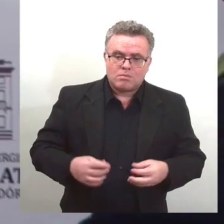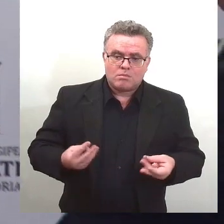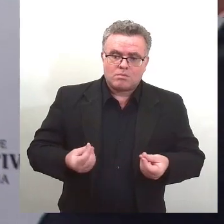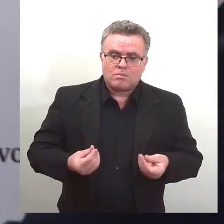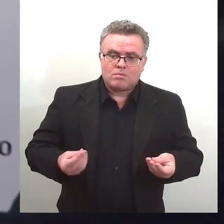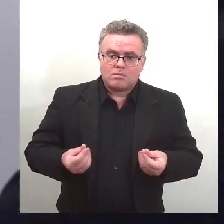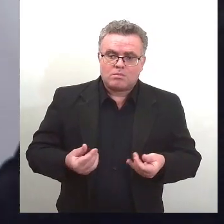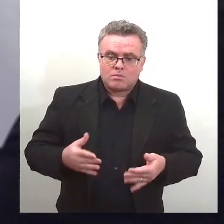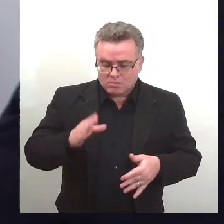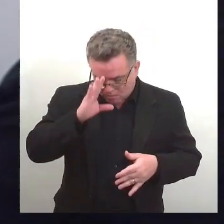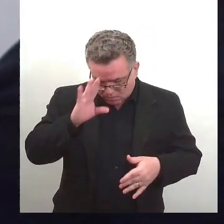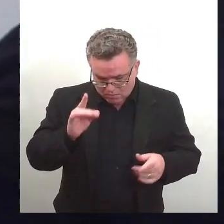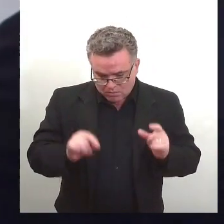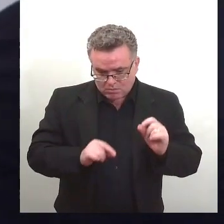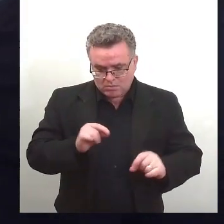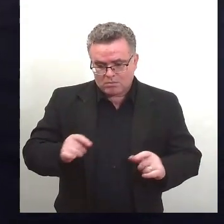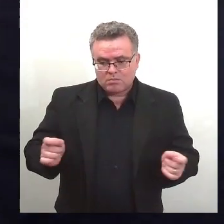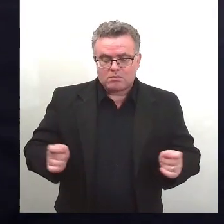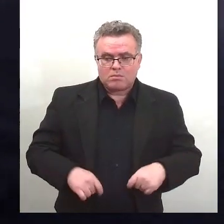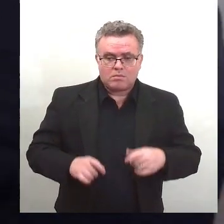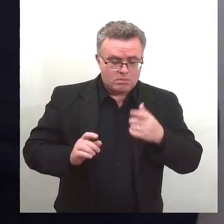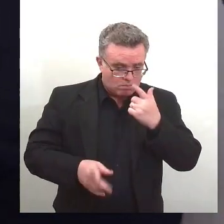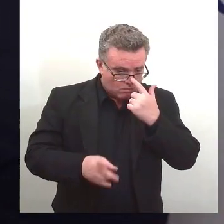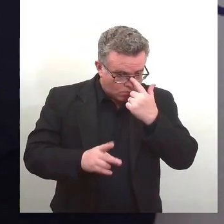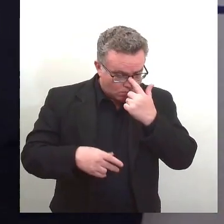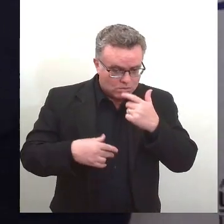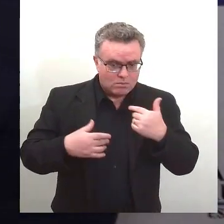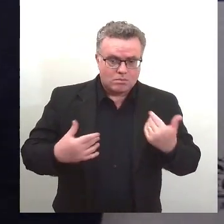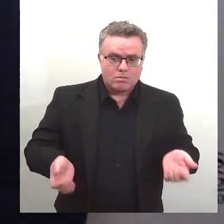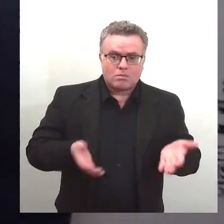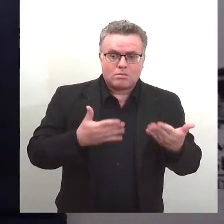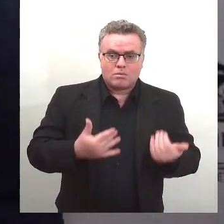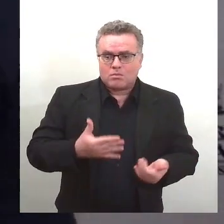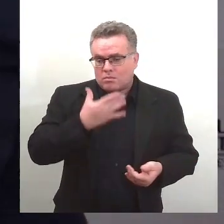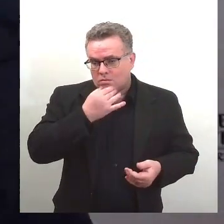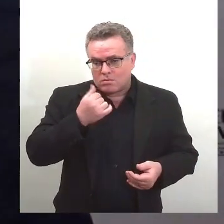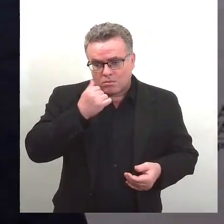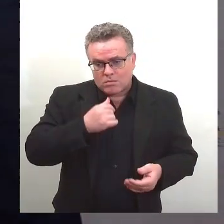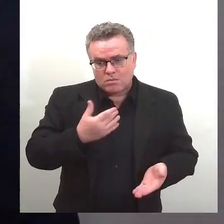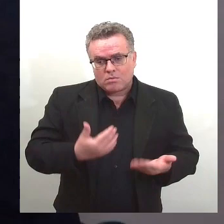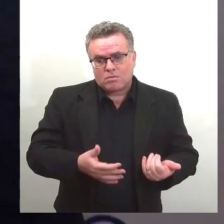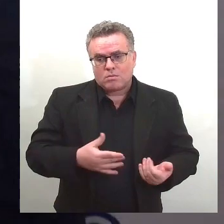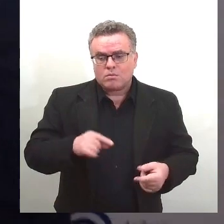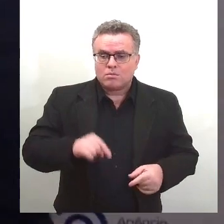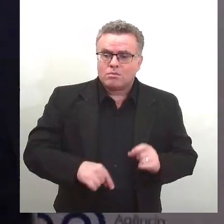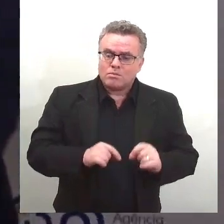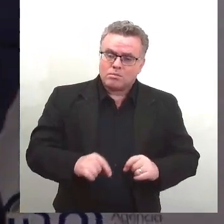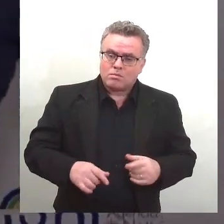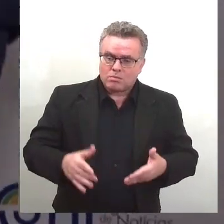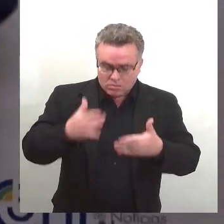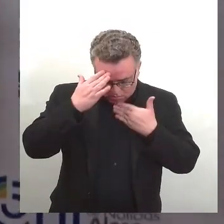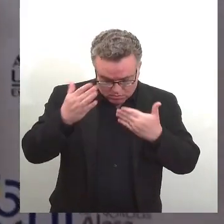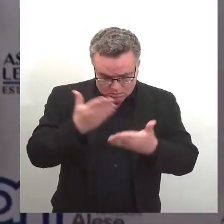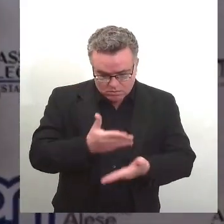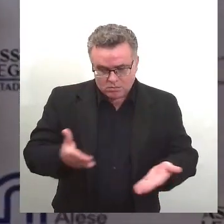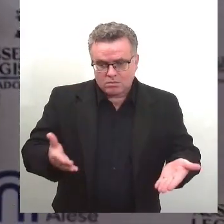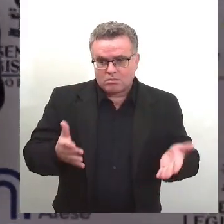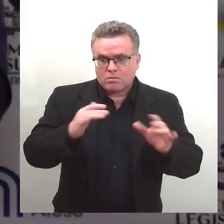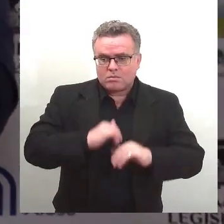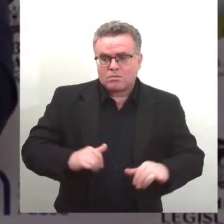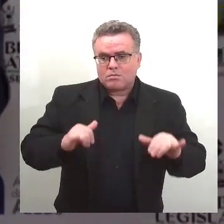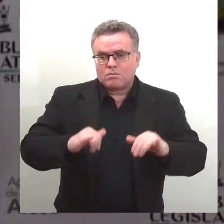segurança para esses jovens e adolescentes e crianças no estado de Sergipe. Deputado, muito obrigado pela sua participação. E